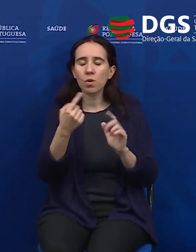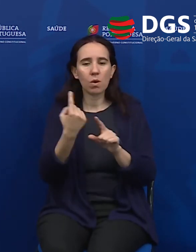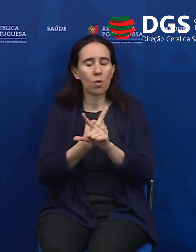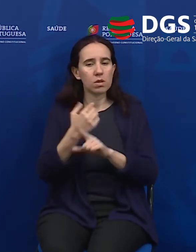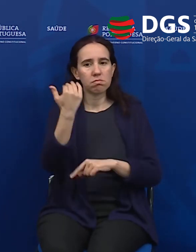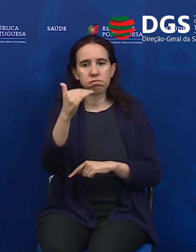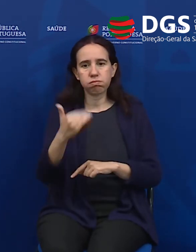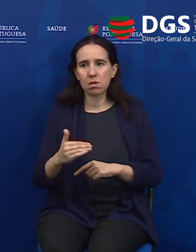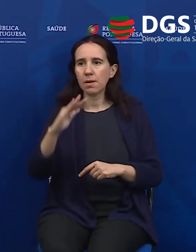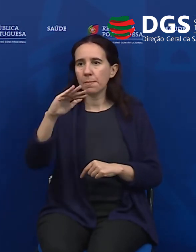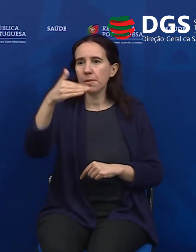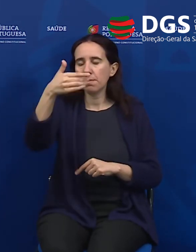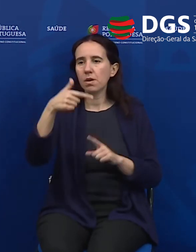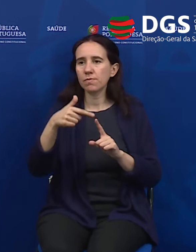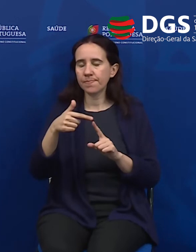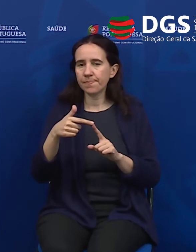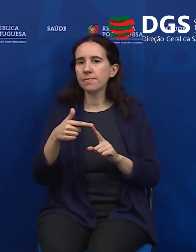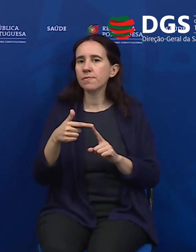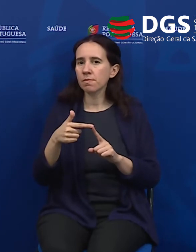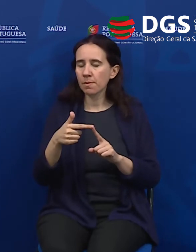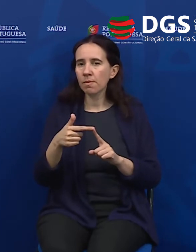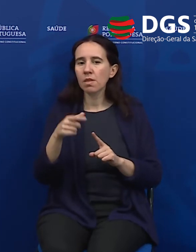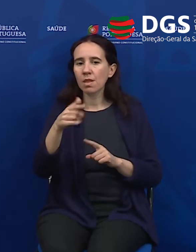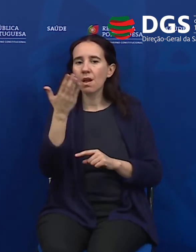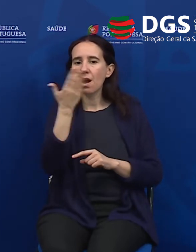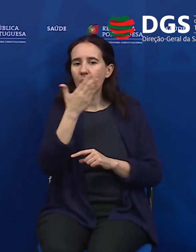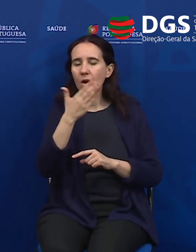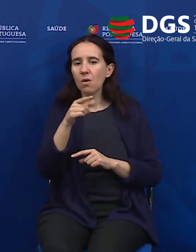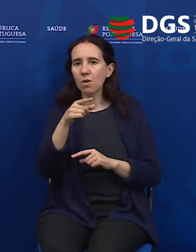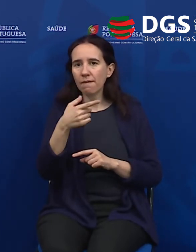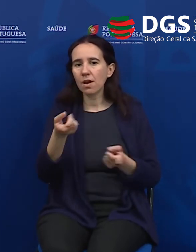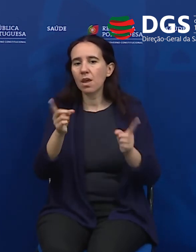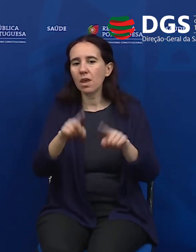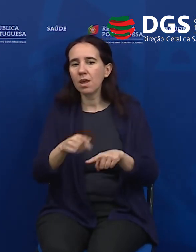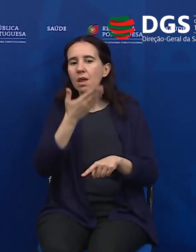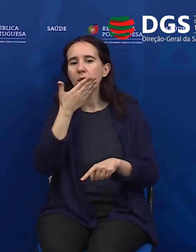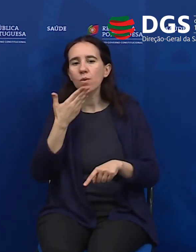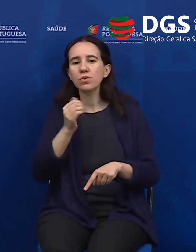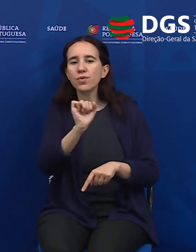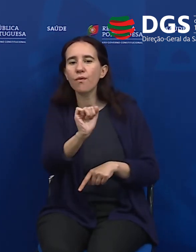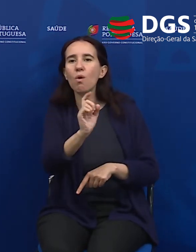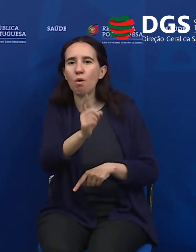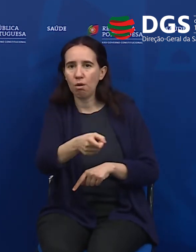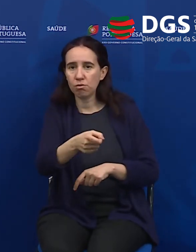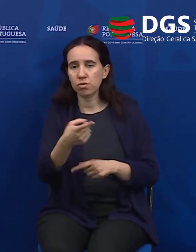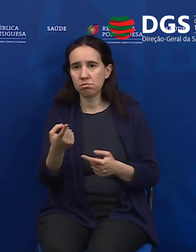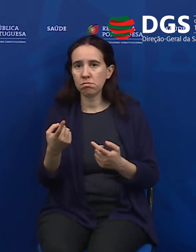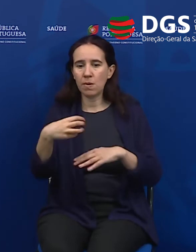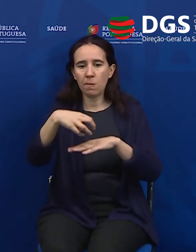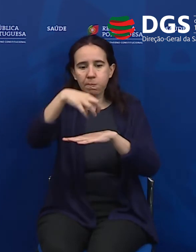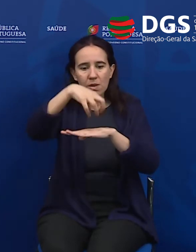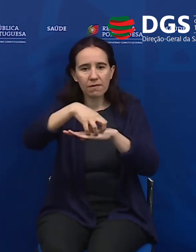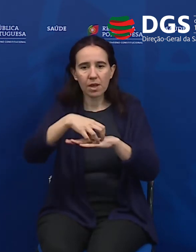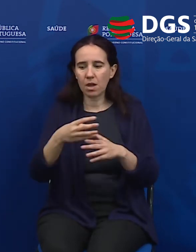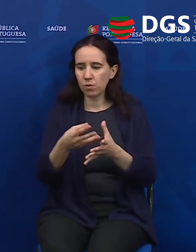coisas. Primeiro, as condições em que estas aulas vão ser retomadas. Portanto, as condições do edificado,